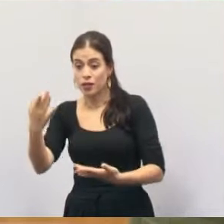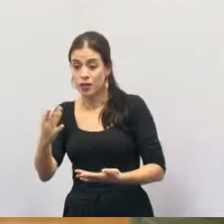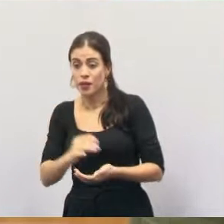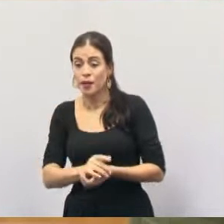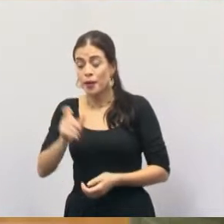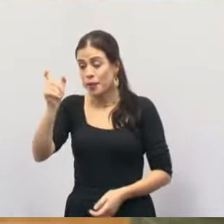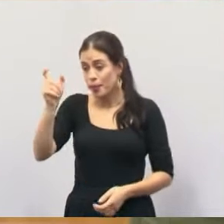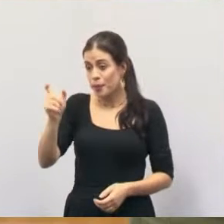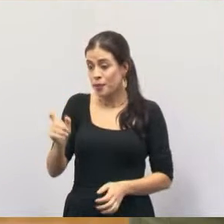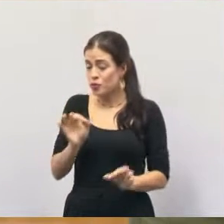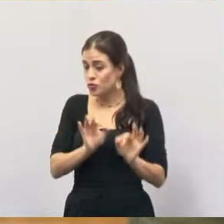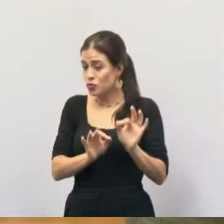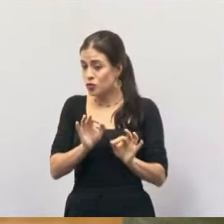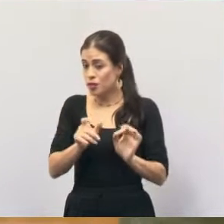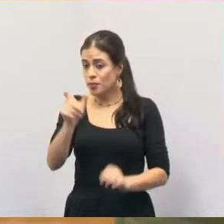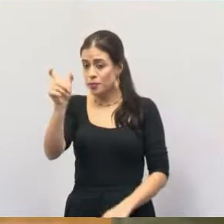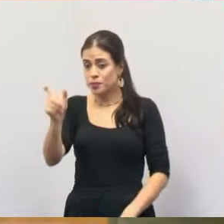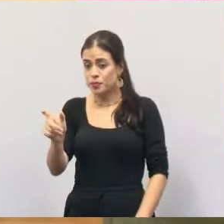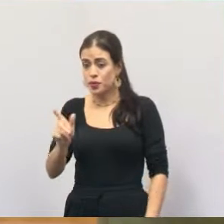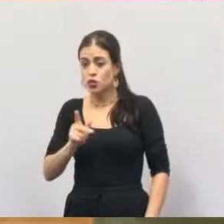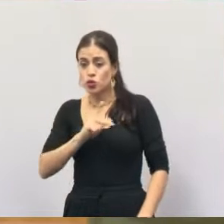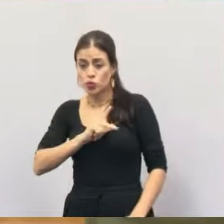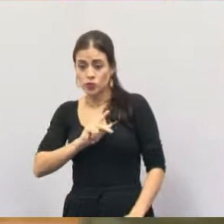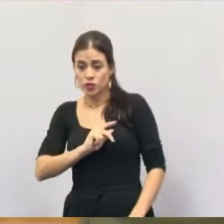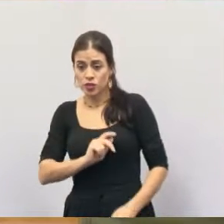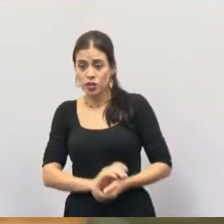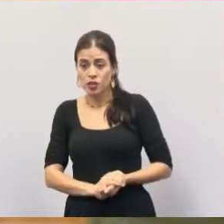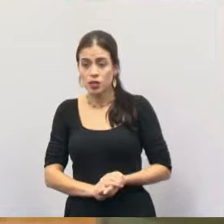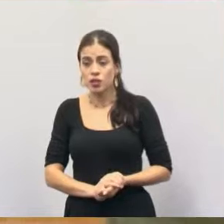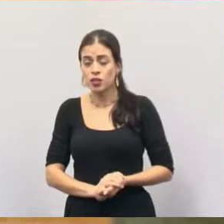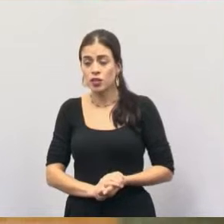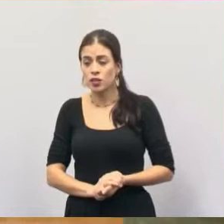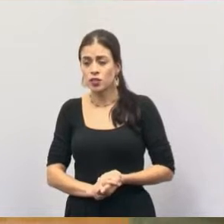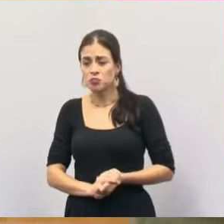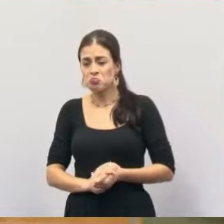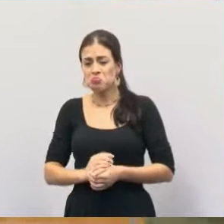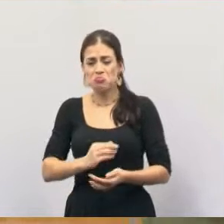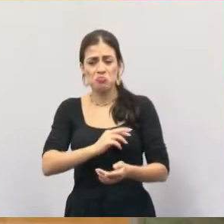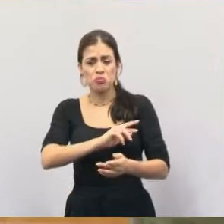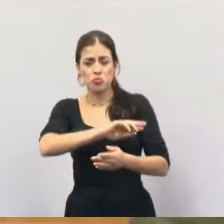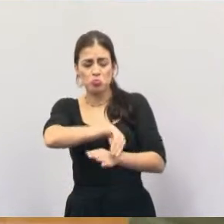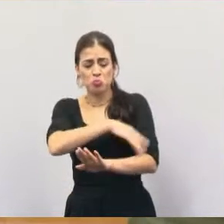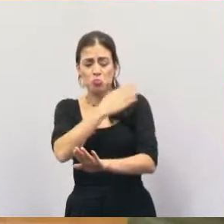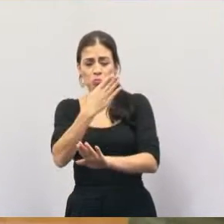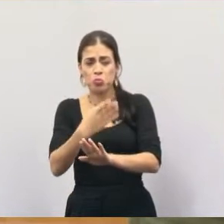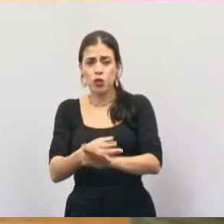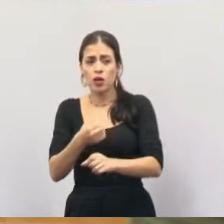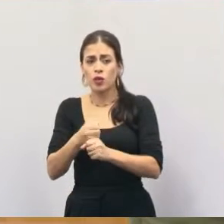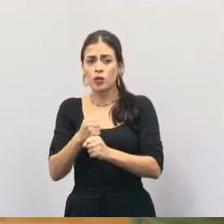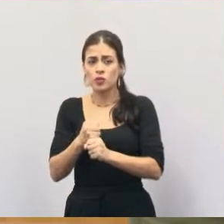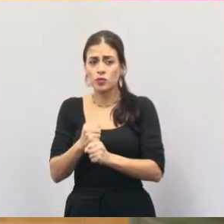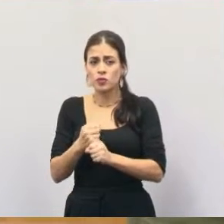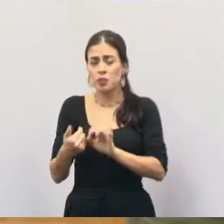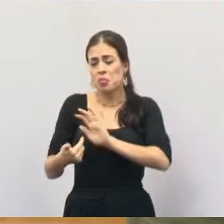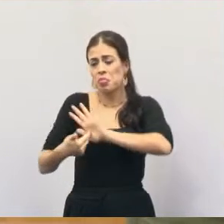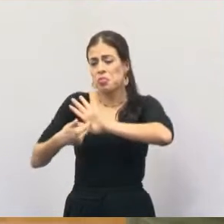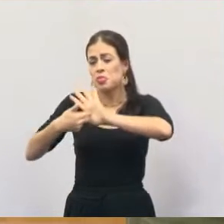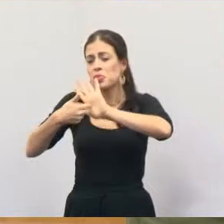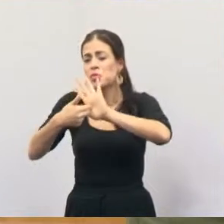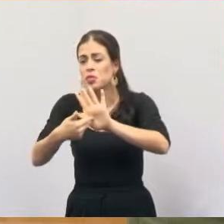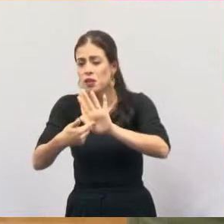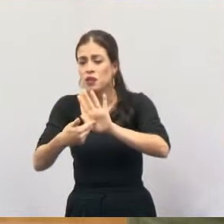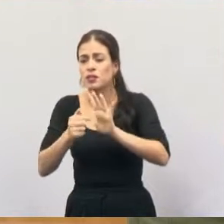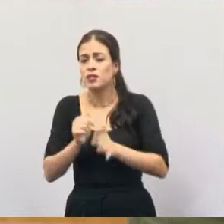pessoas físicas que durante o ano tenham se destacado nas várias formas de expressão artística, sejam elas no campo das